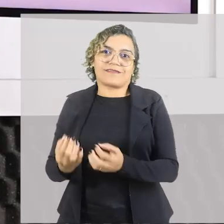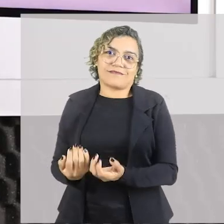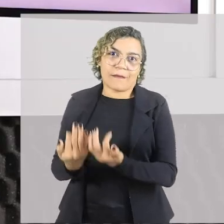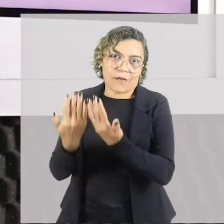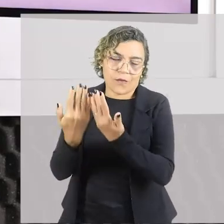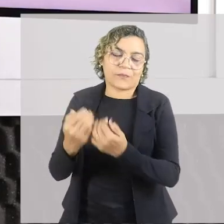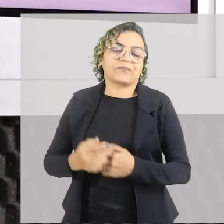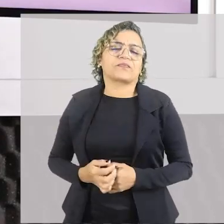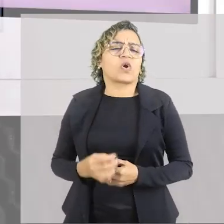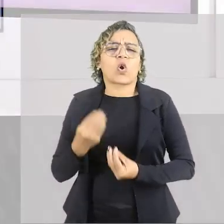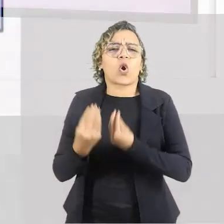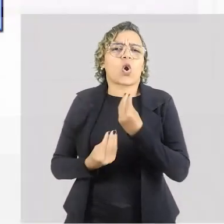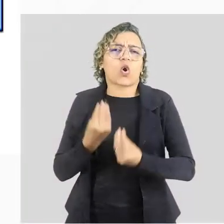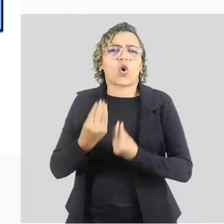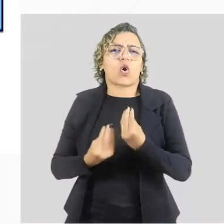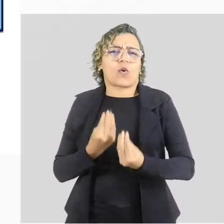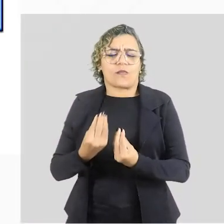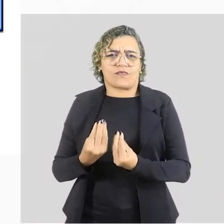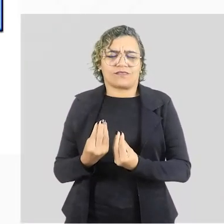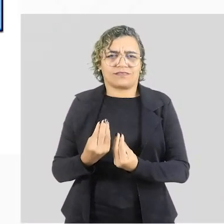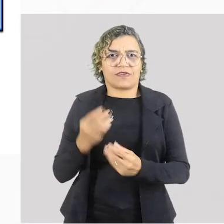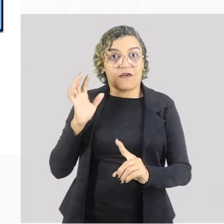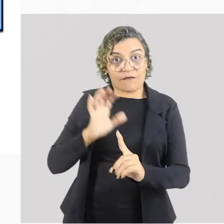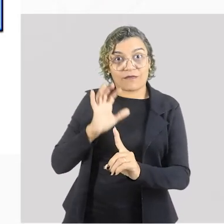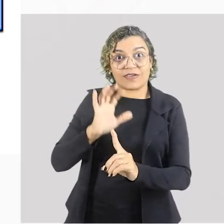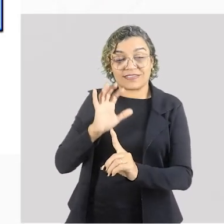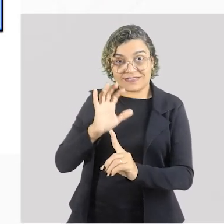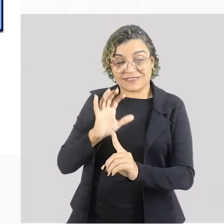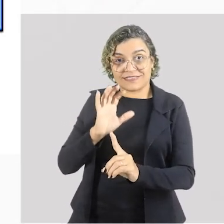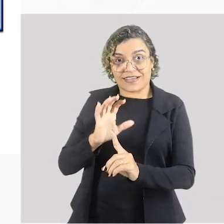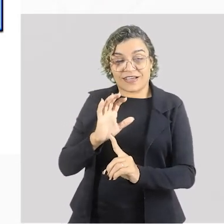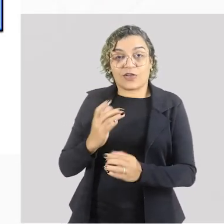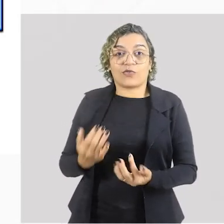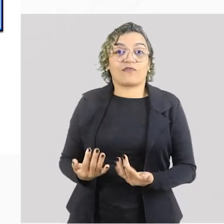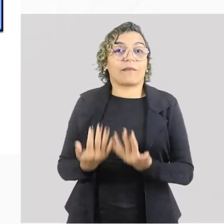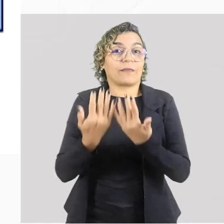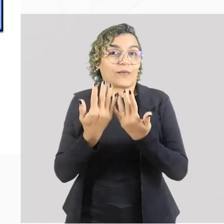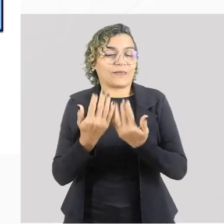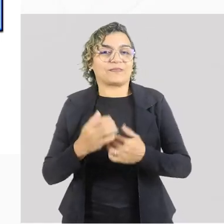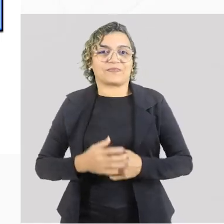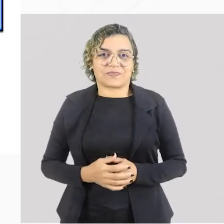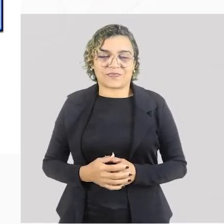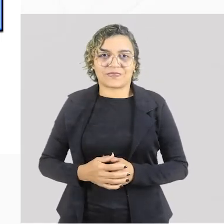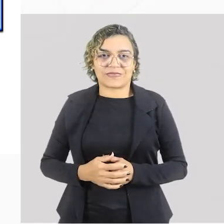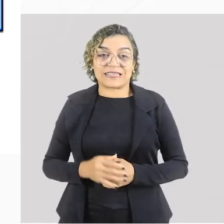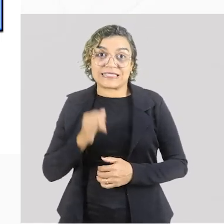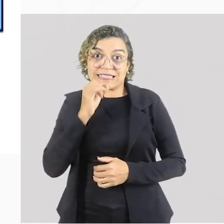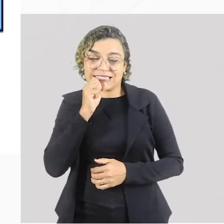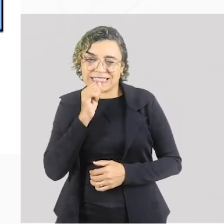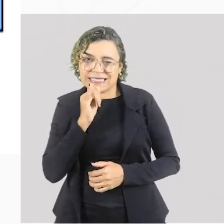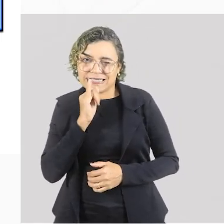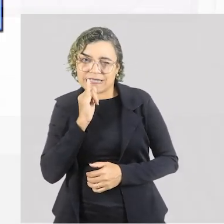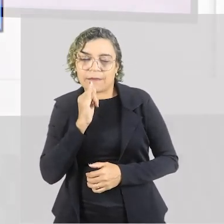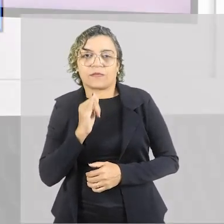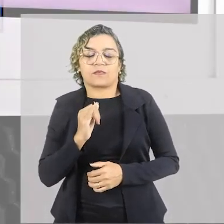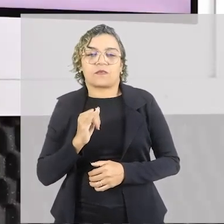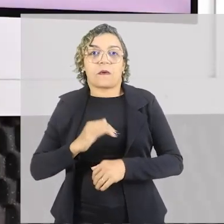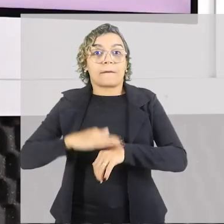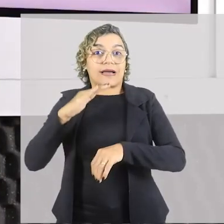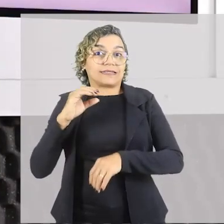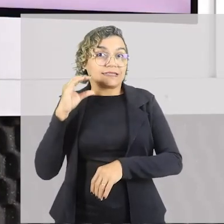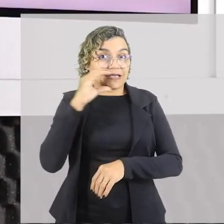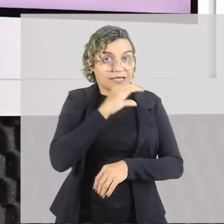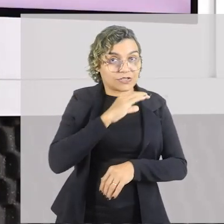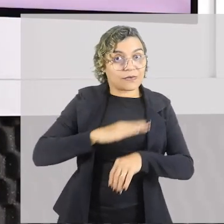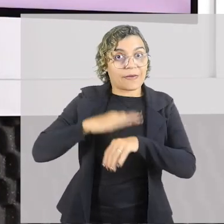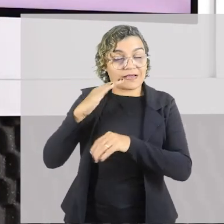O que pode influenciar na pressão de vapor? Temperatura. Quanto mais quente, mais vapor eu gero. Por exemplo, aqui, ó.